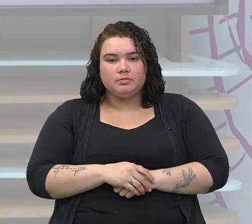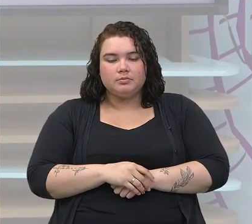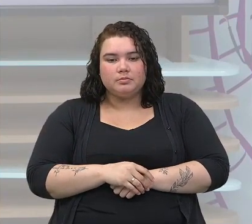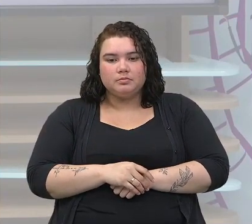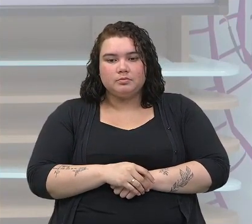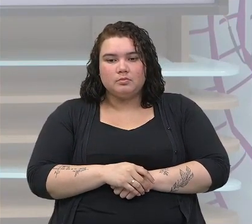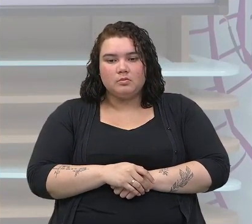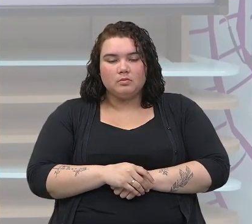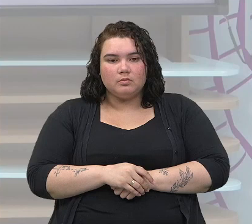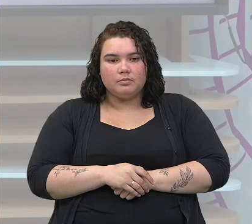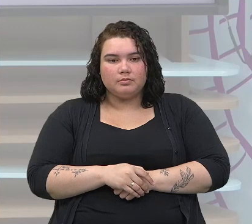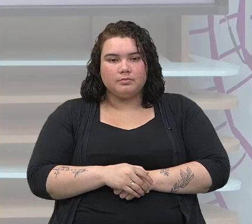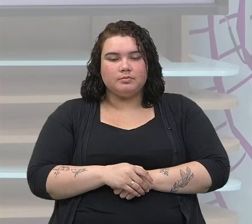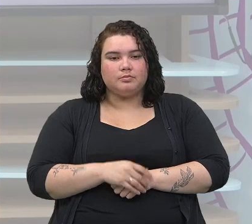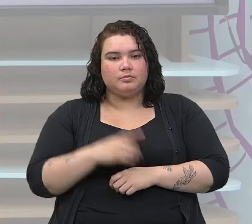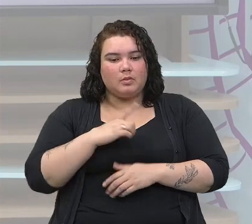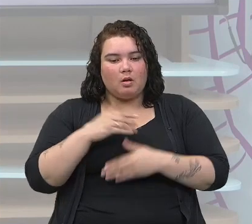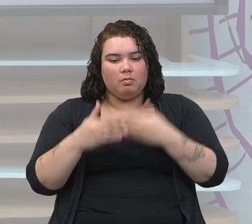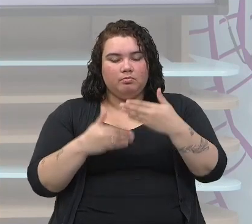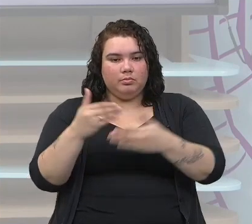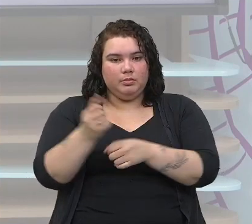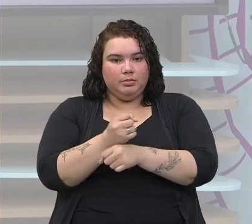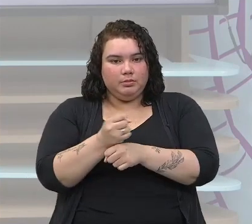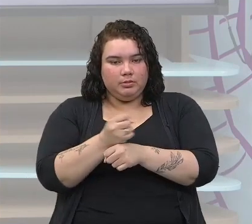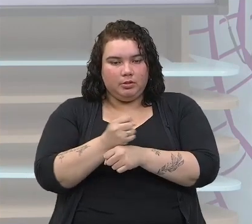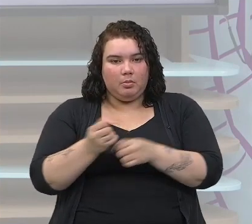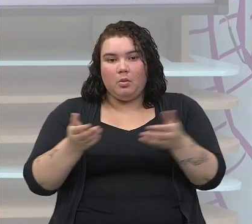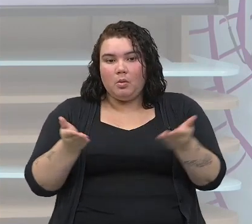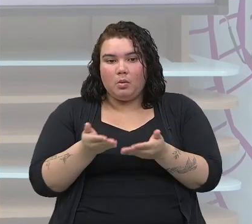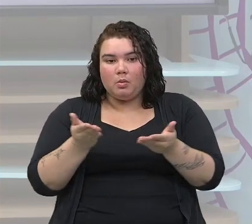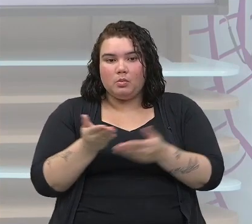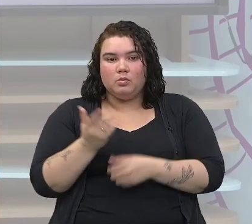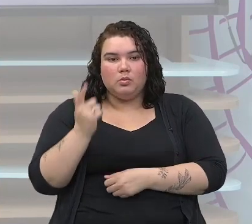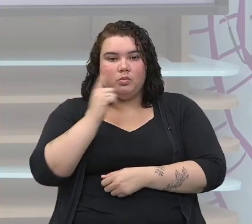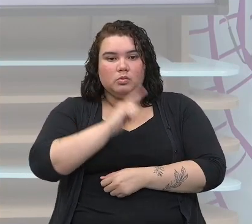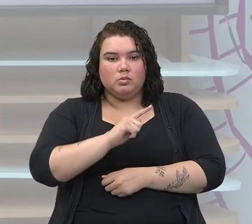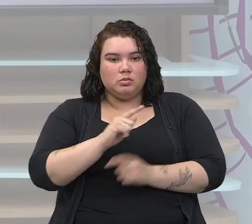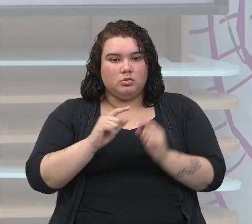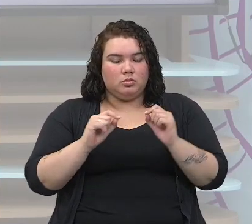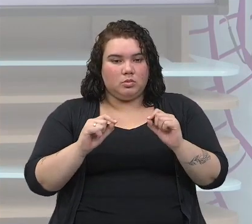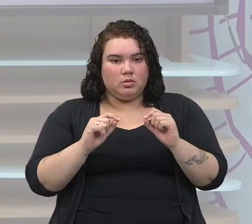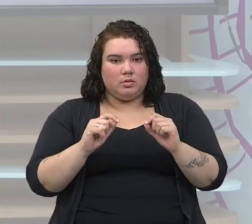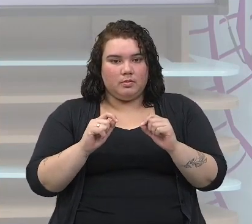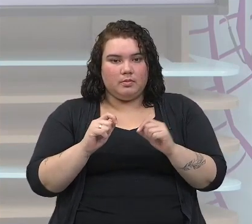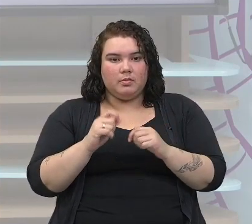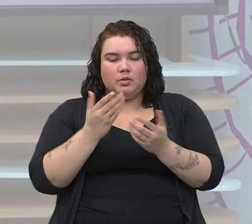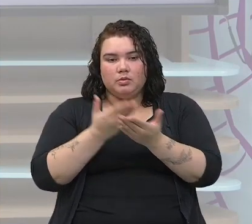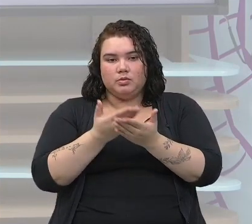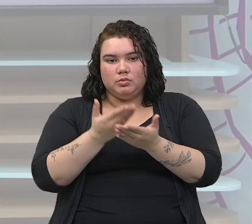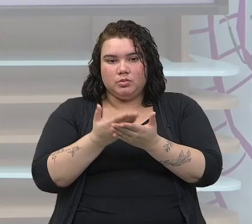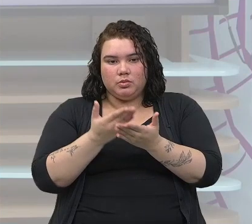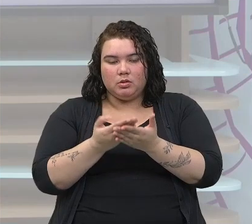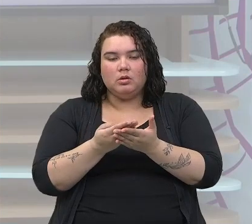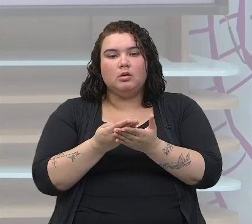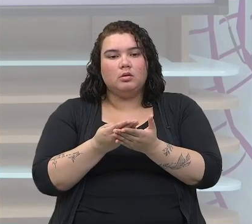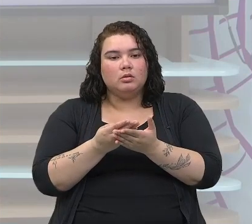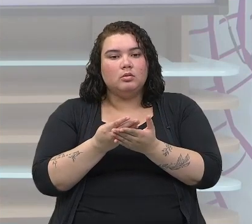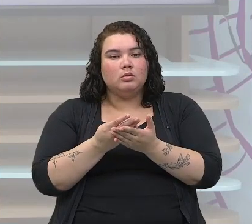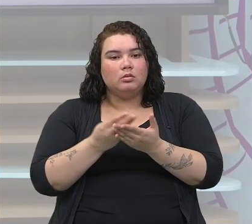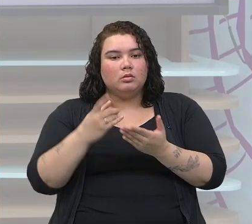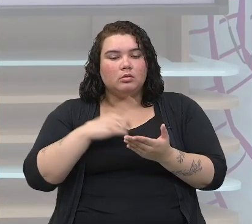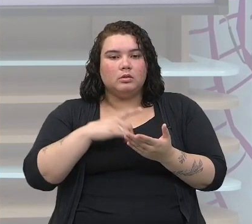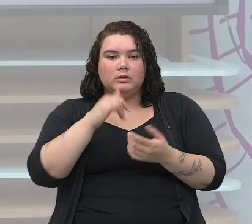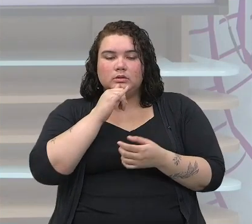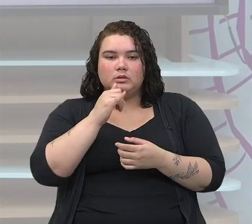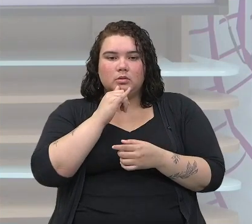Visionárias mesmo, e foram ajudando ao longo do tempo. Para hoje nós temos aí, estudando coisas que